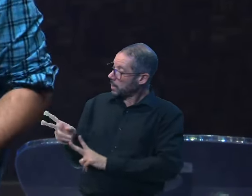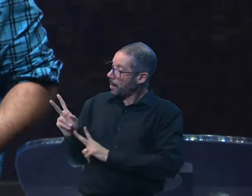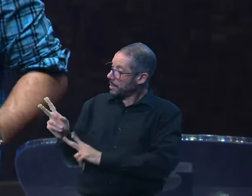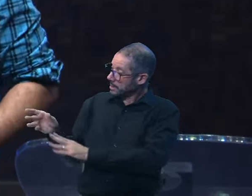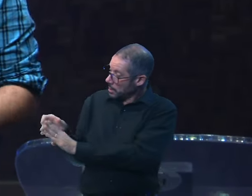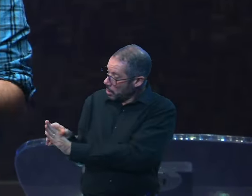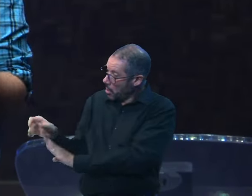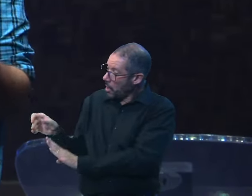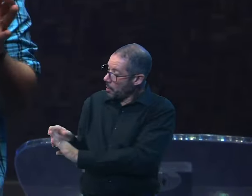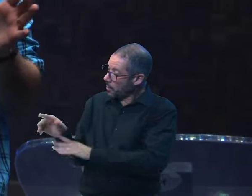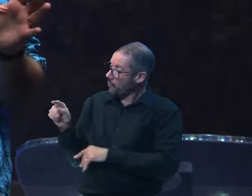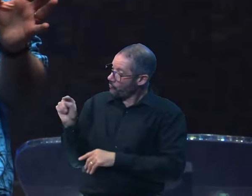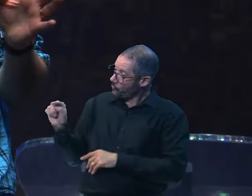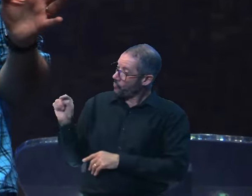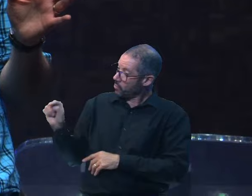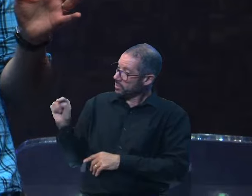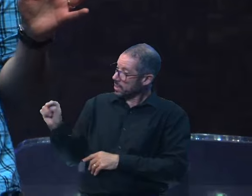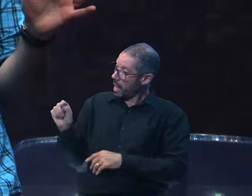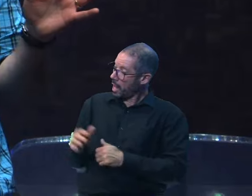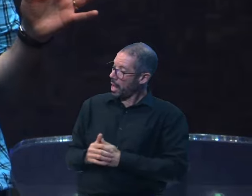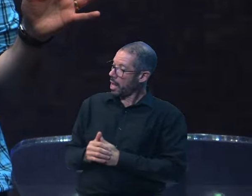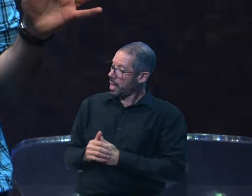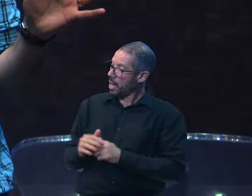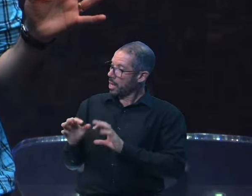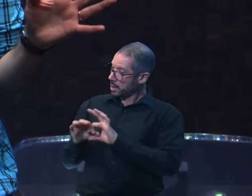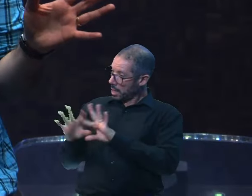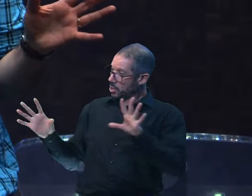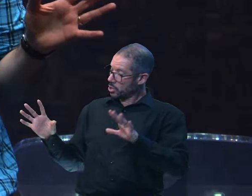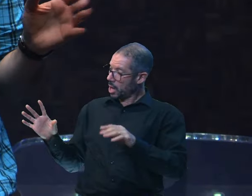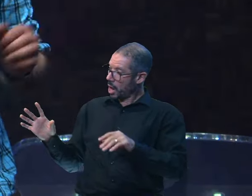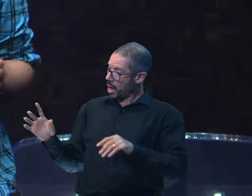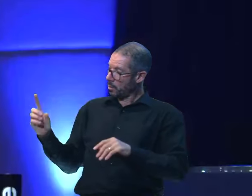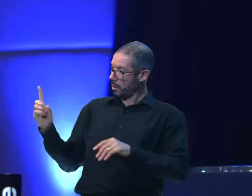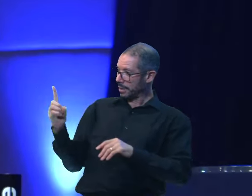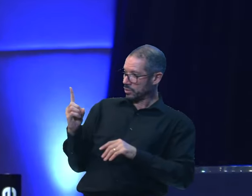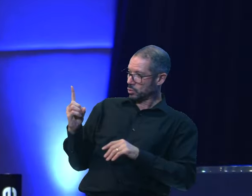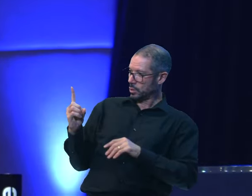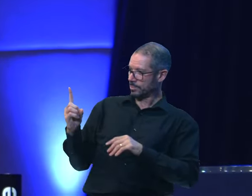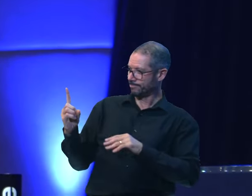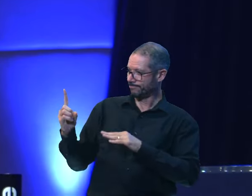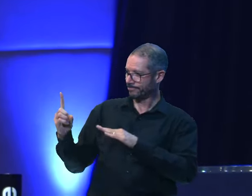sempre em que você deixar alguém acuado.